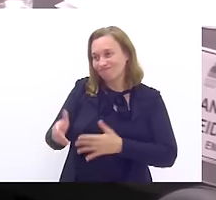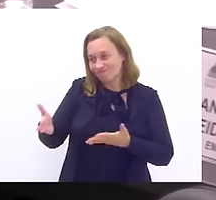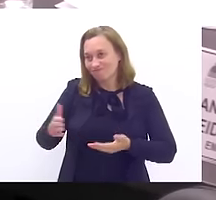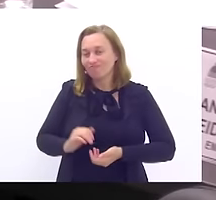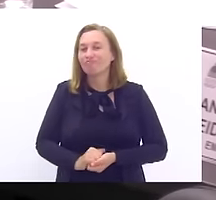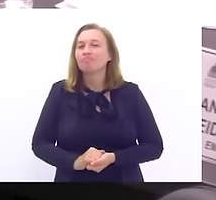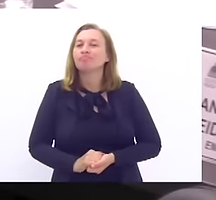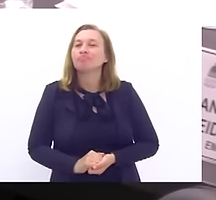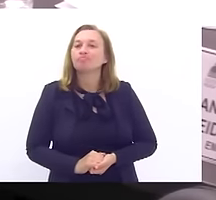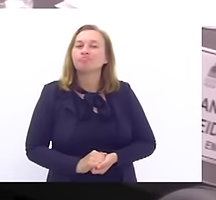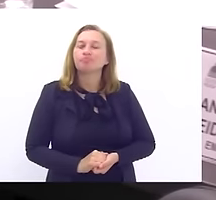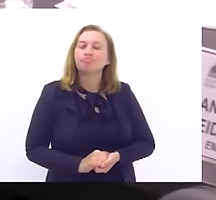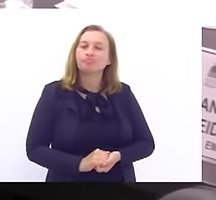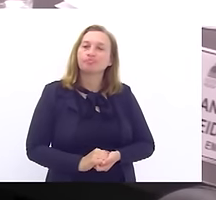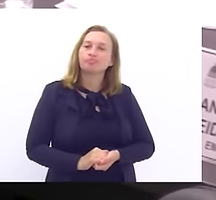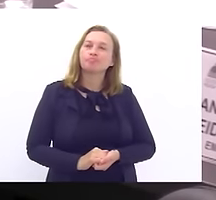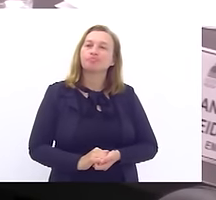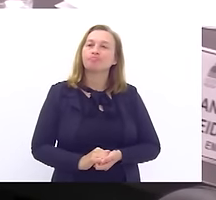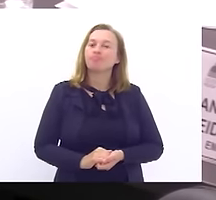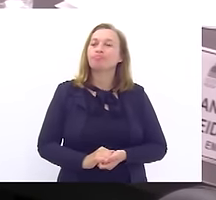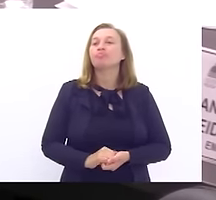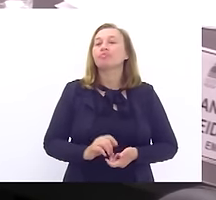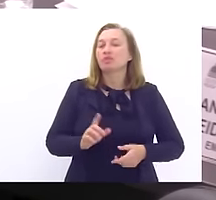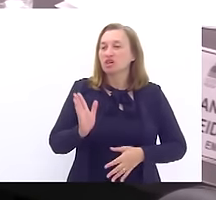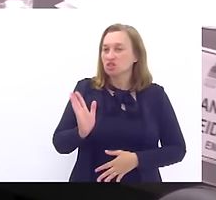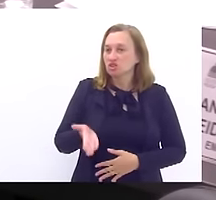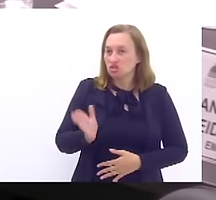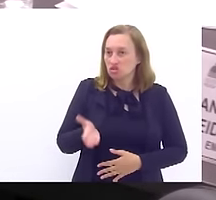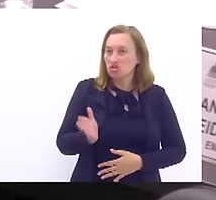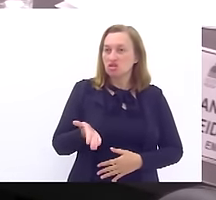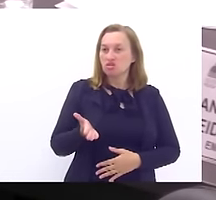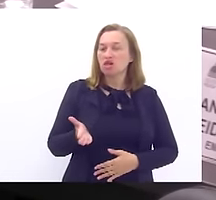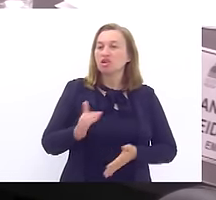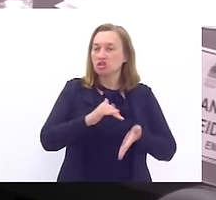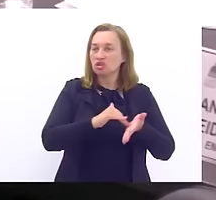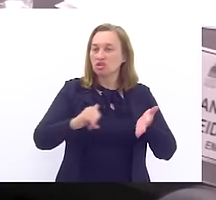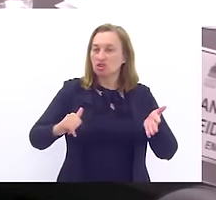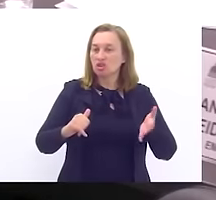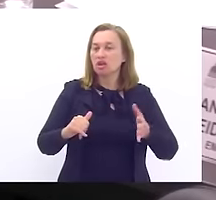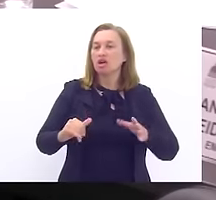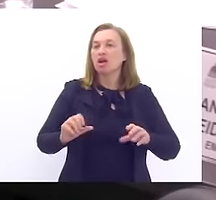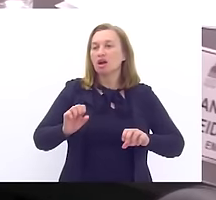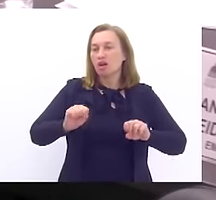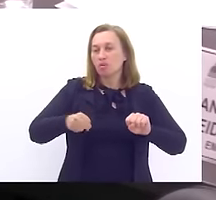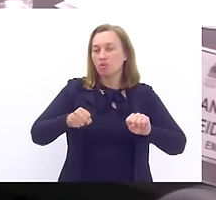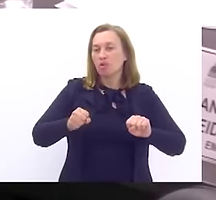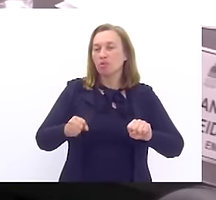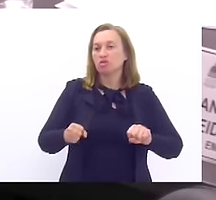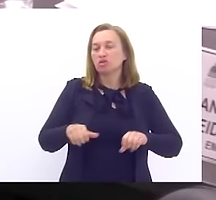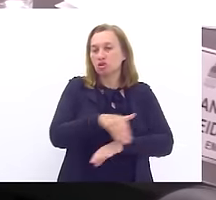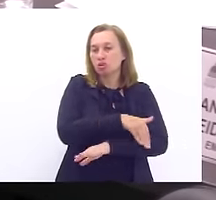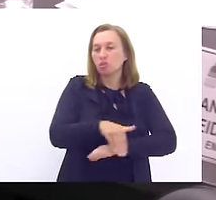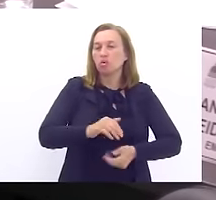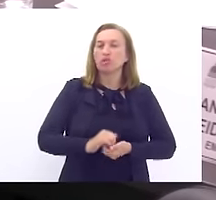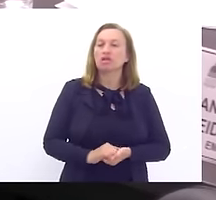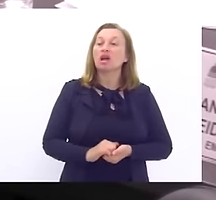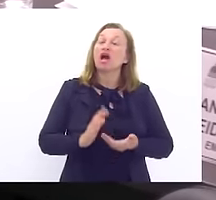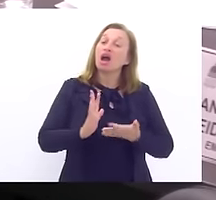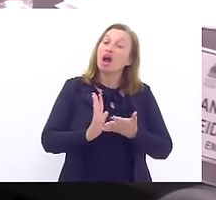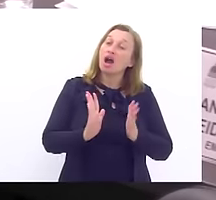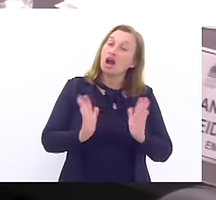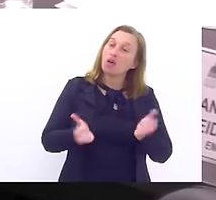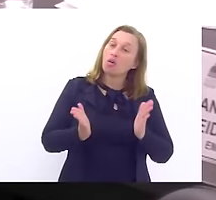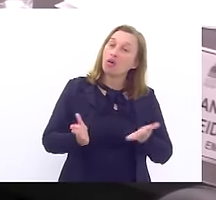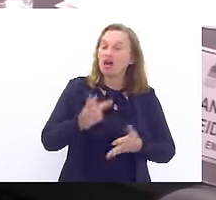da apreciação da autoridade policial Mas ela já já tira aquela moto circulação agora essa parte de das pessoas não